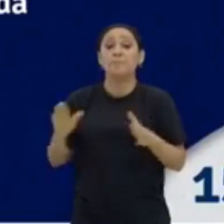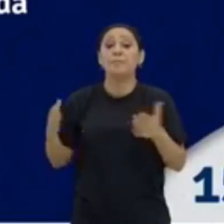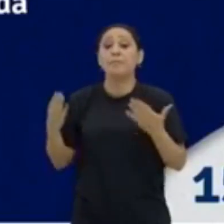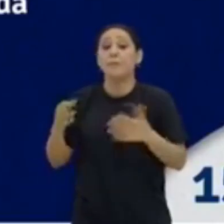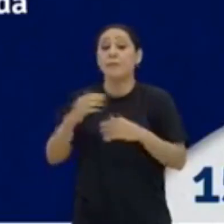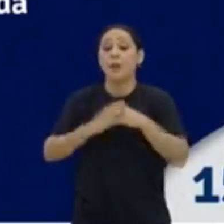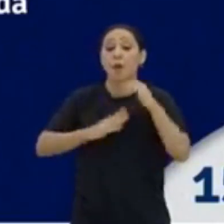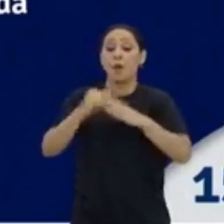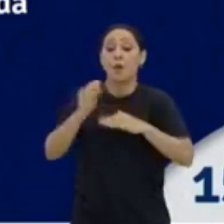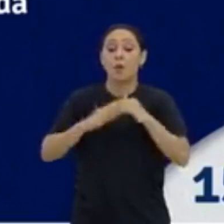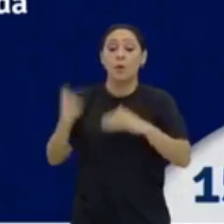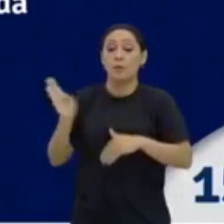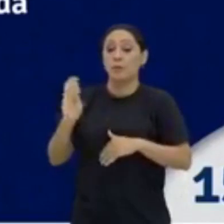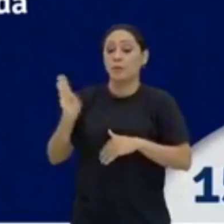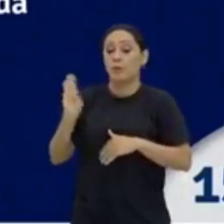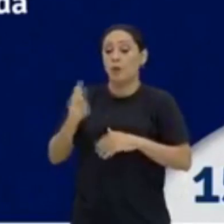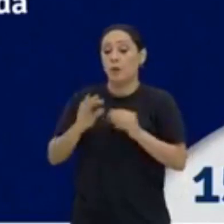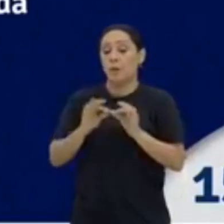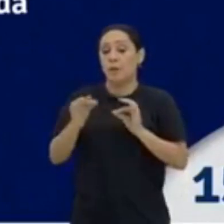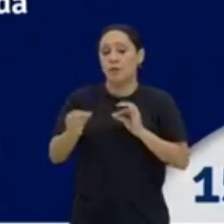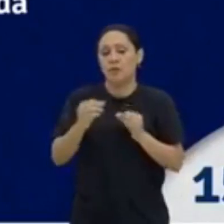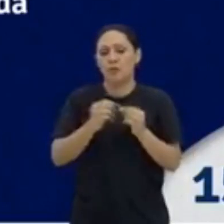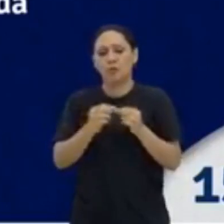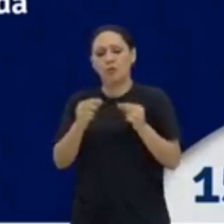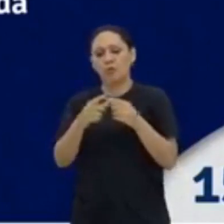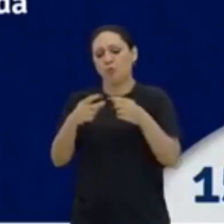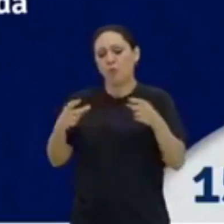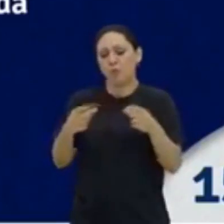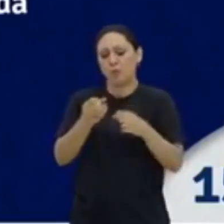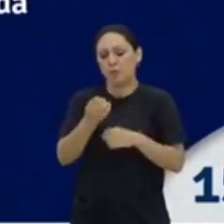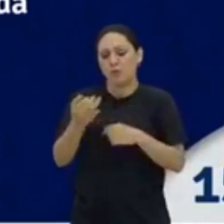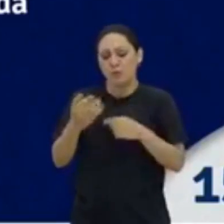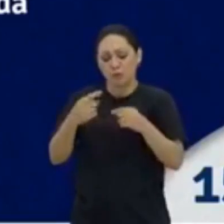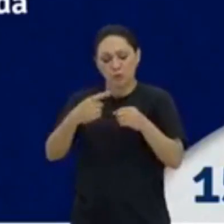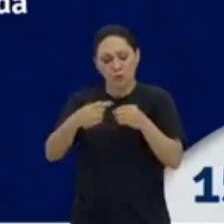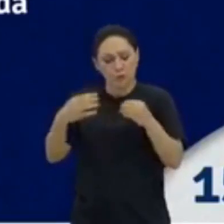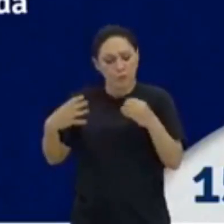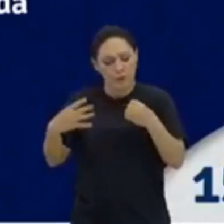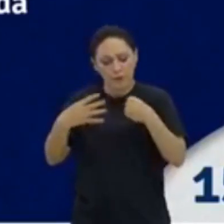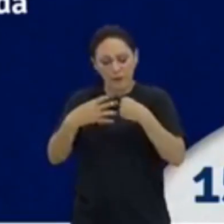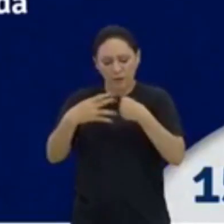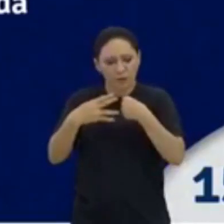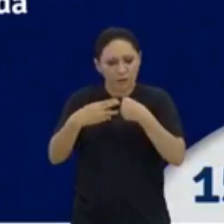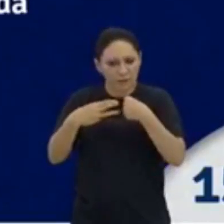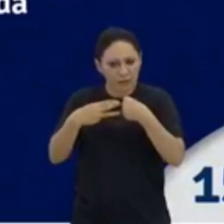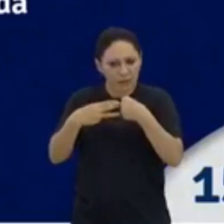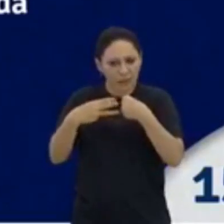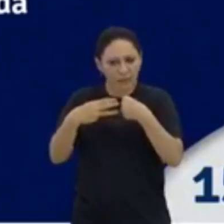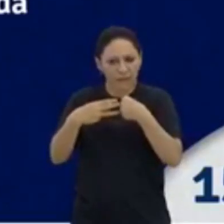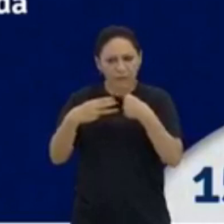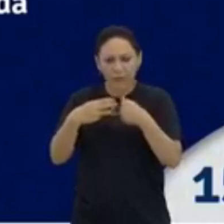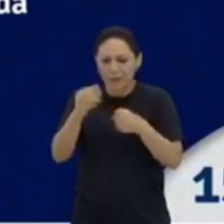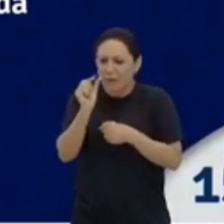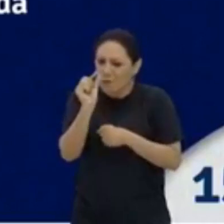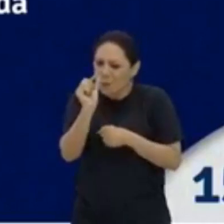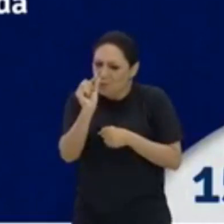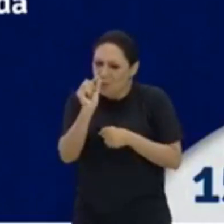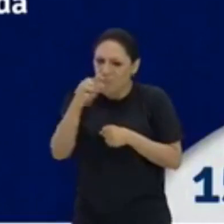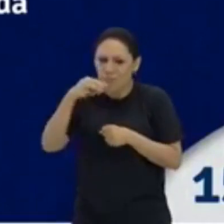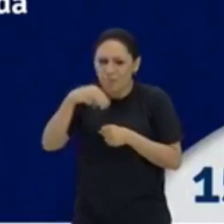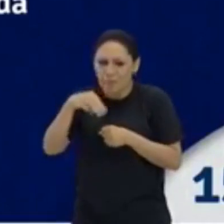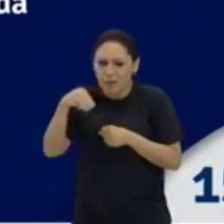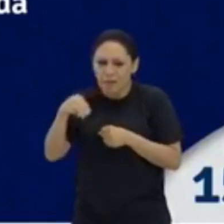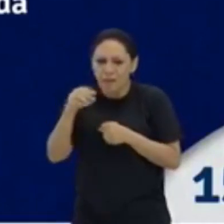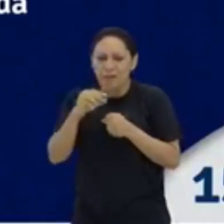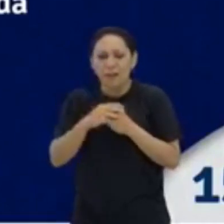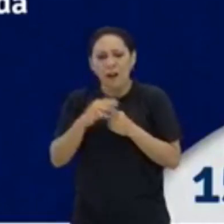Quando eles vão medir tamanho de uma célula, Fernando, por exemplo, eles não podem medir metro. Eles vão pegar nem milímetro. Nem milímetro. Quer dizer, algumas sim.